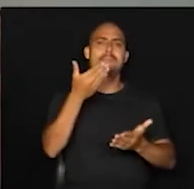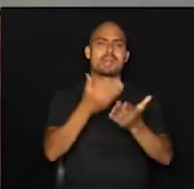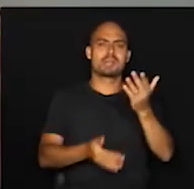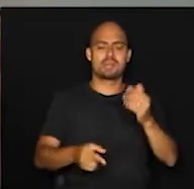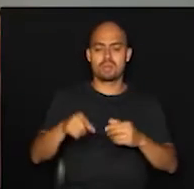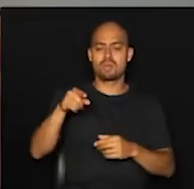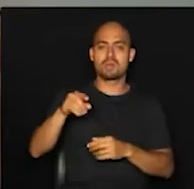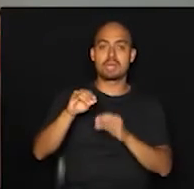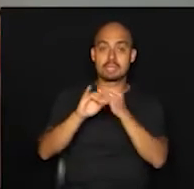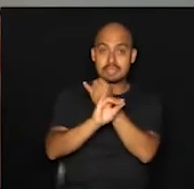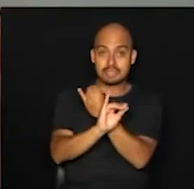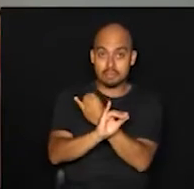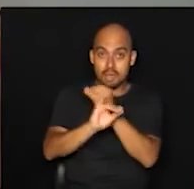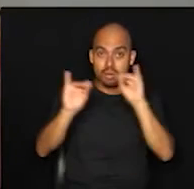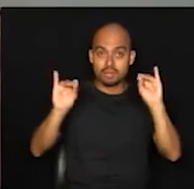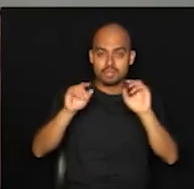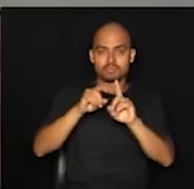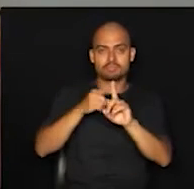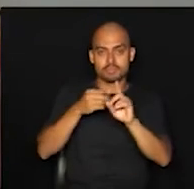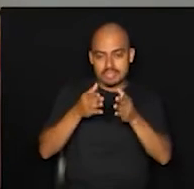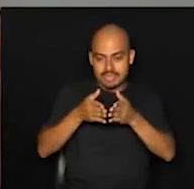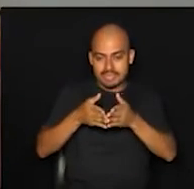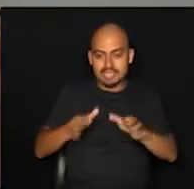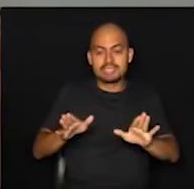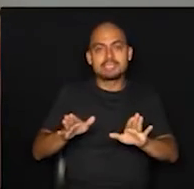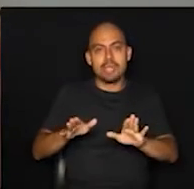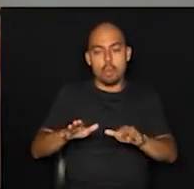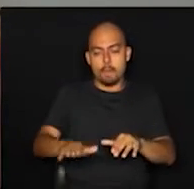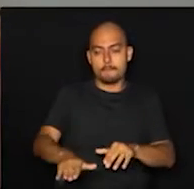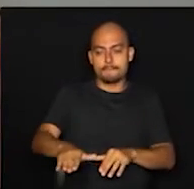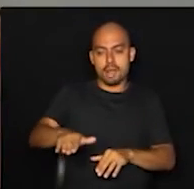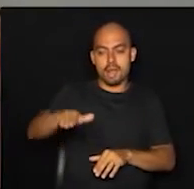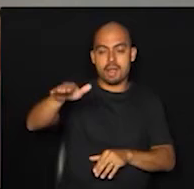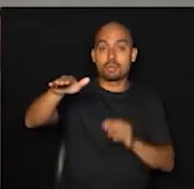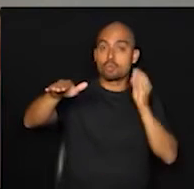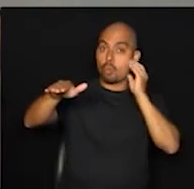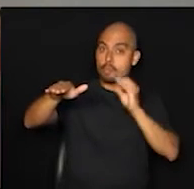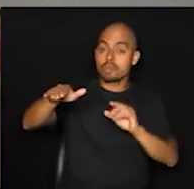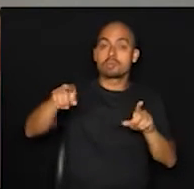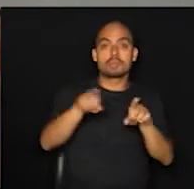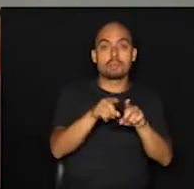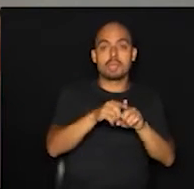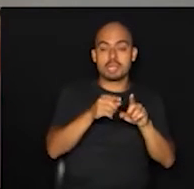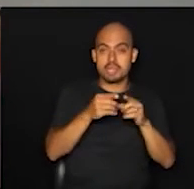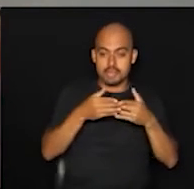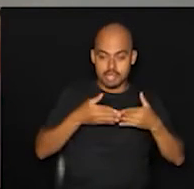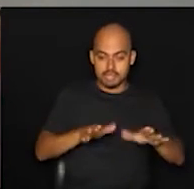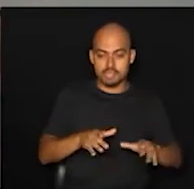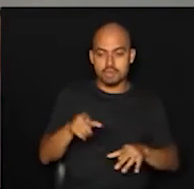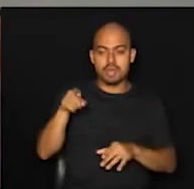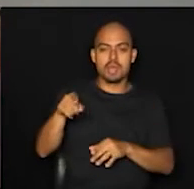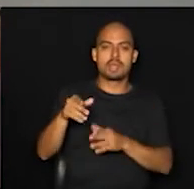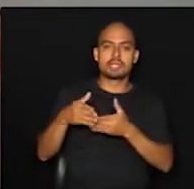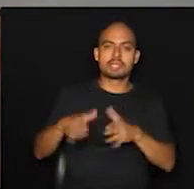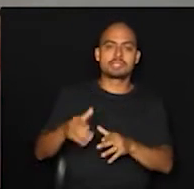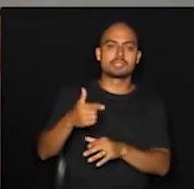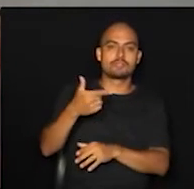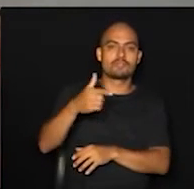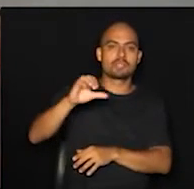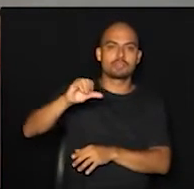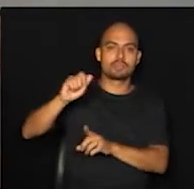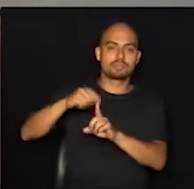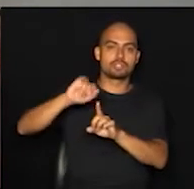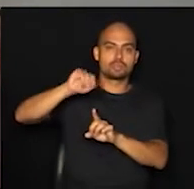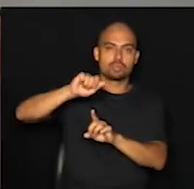Ela nasceu ali, como todos, a maioria nasceu ali, o pai dela nasceu ali, ela nasceu ali, e ela nasceu em 29 de julho de